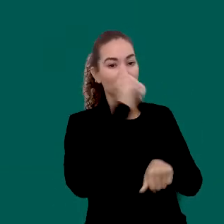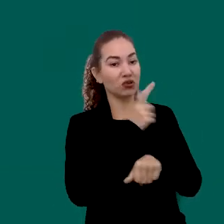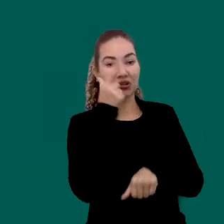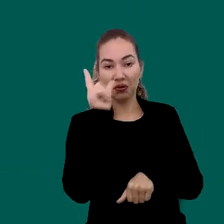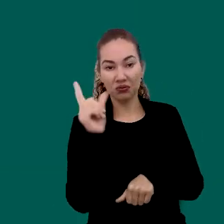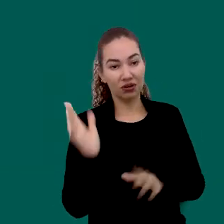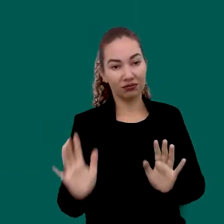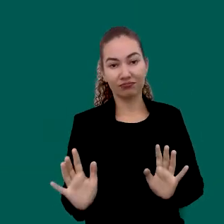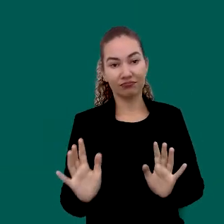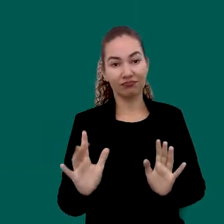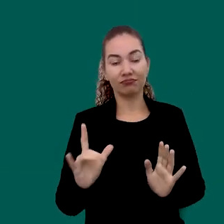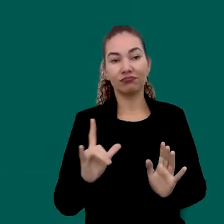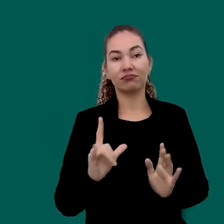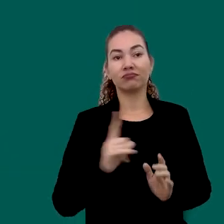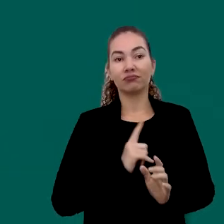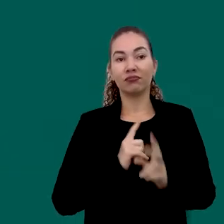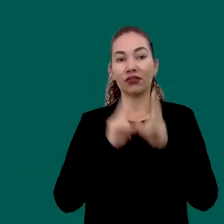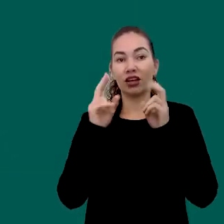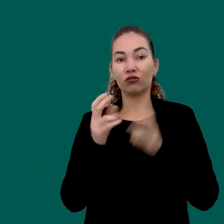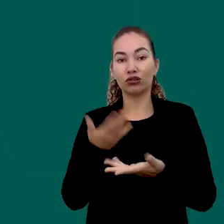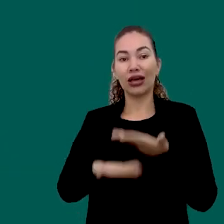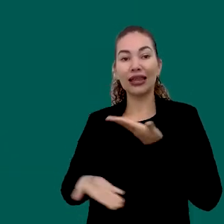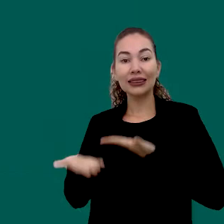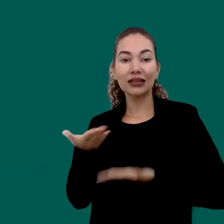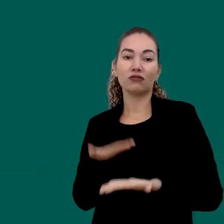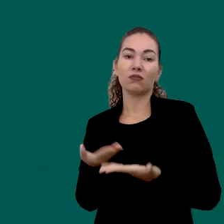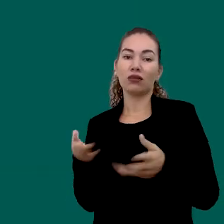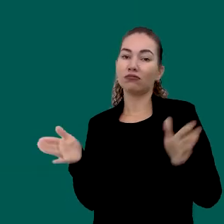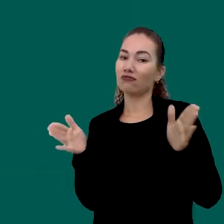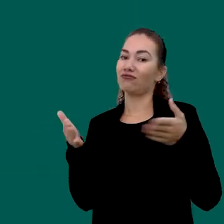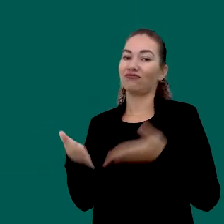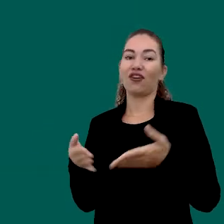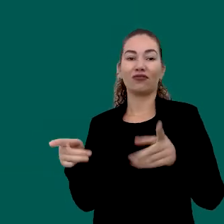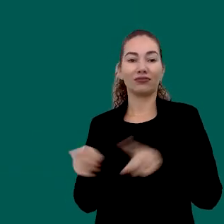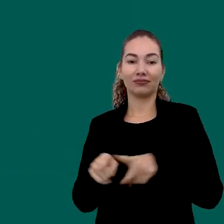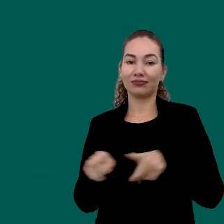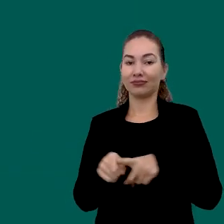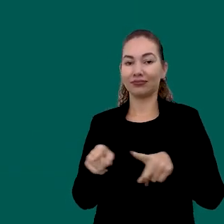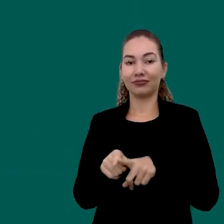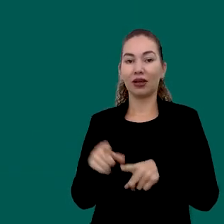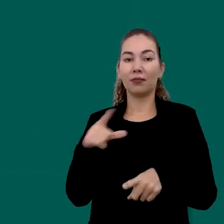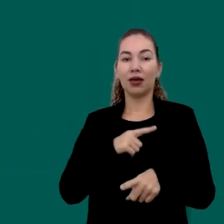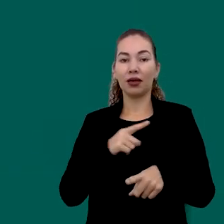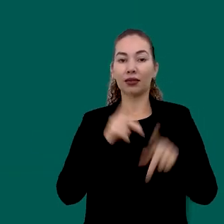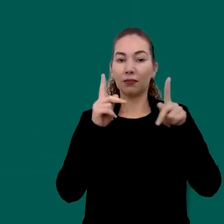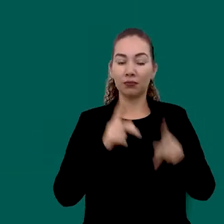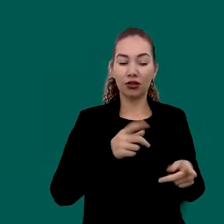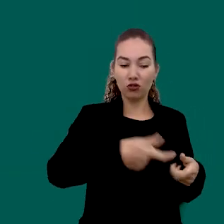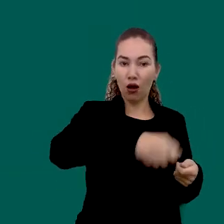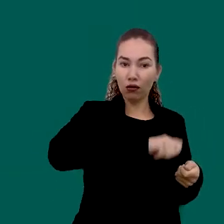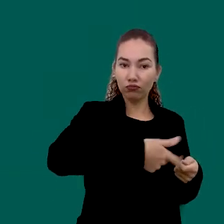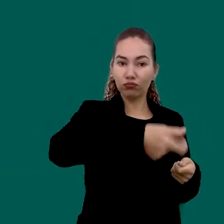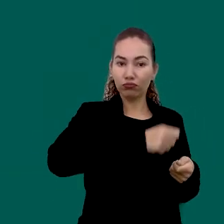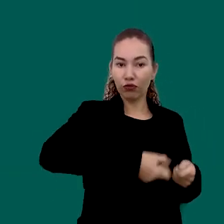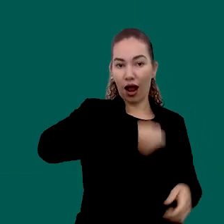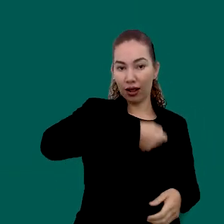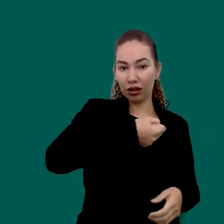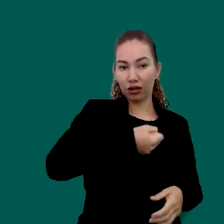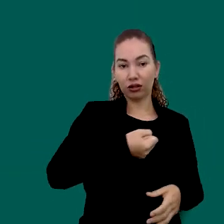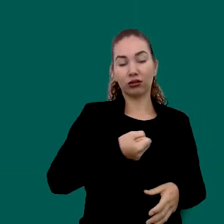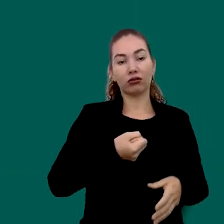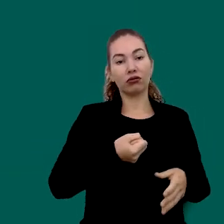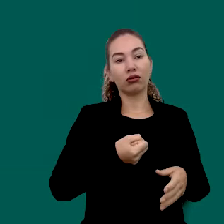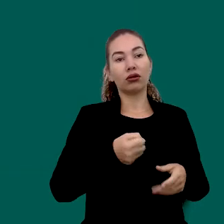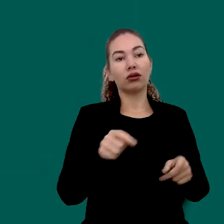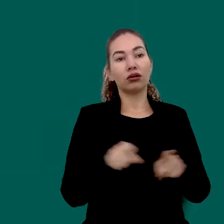A gente preza muito pela questão de atendimento. Por hoje a gente tem empacotadores em todos os caixas e